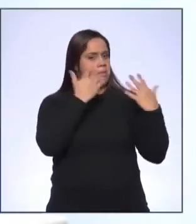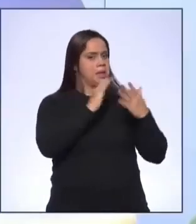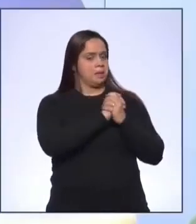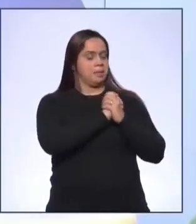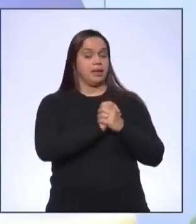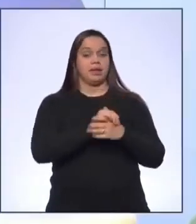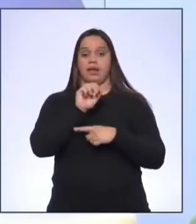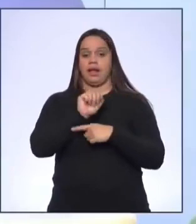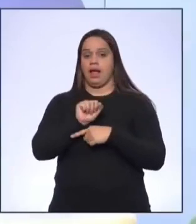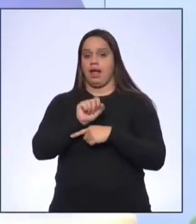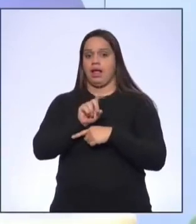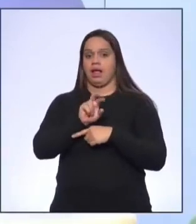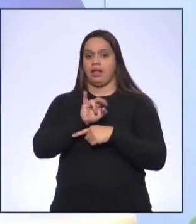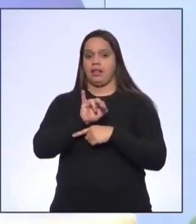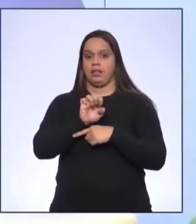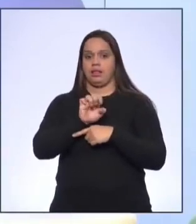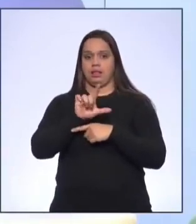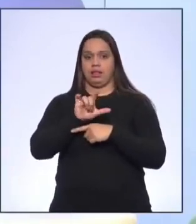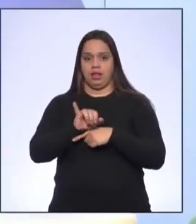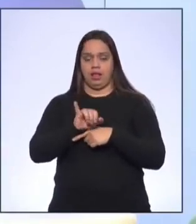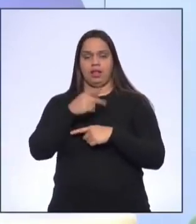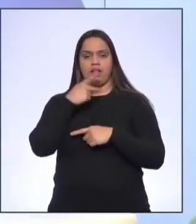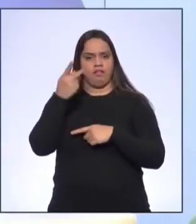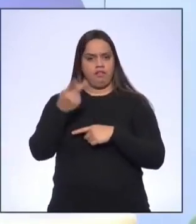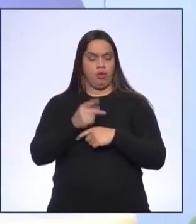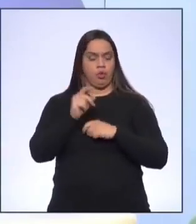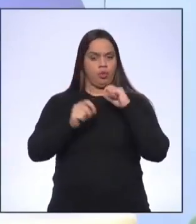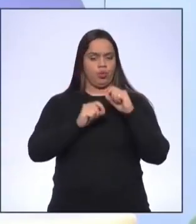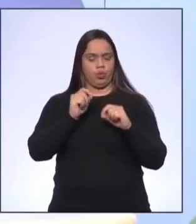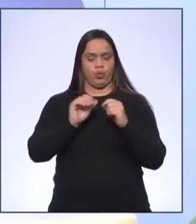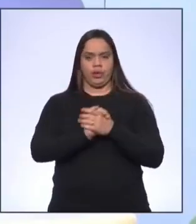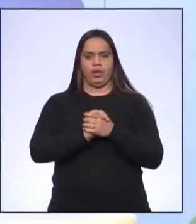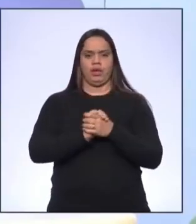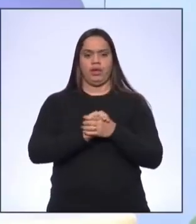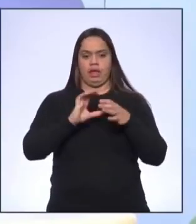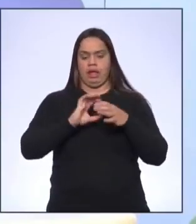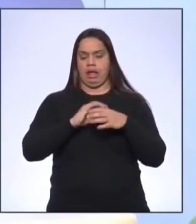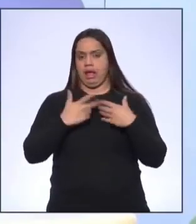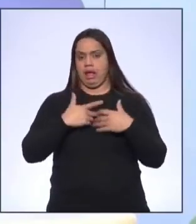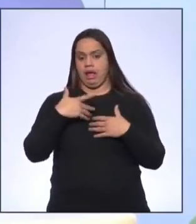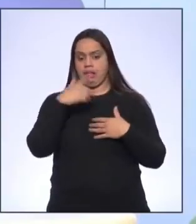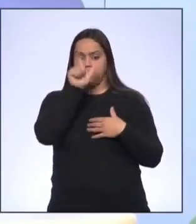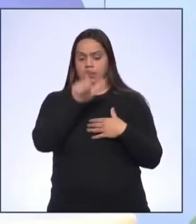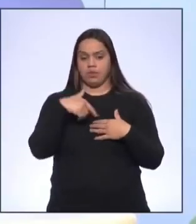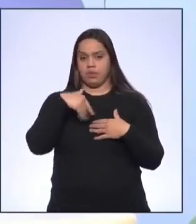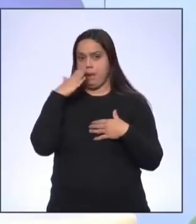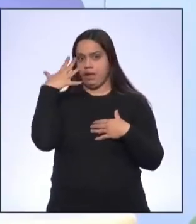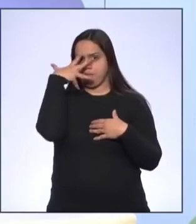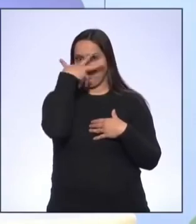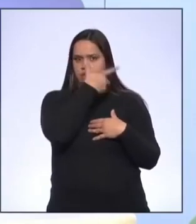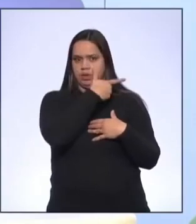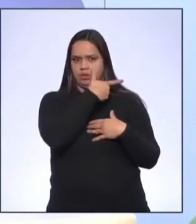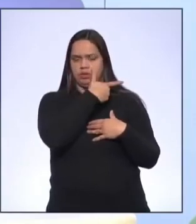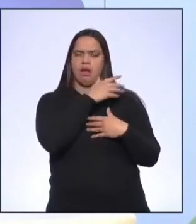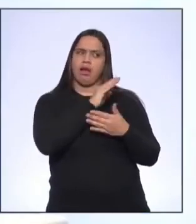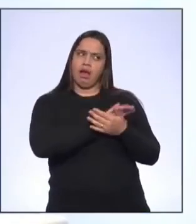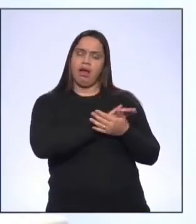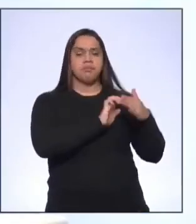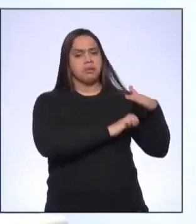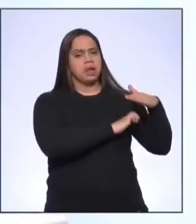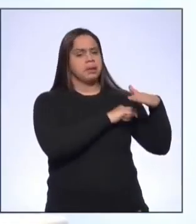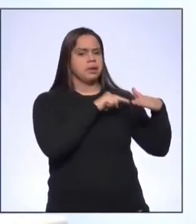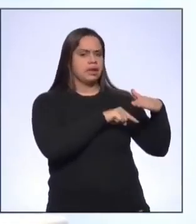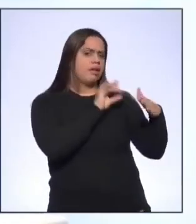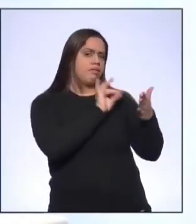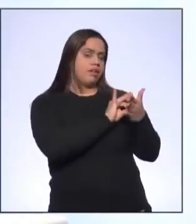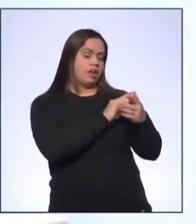A Adriele disse que deixar as pessoas mais bonitas. No caso da Beauty Cosmetics, é isso, né? Na